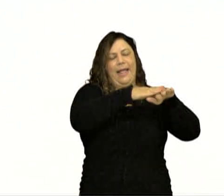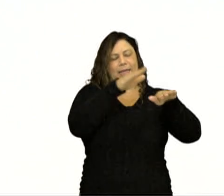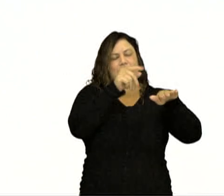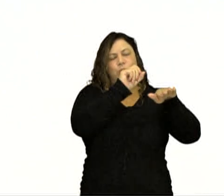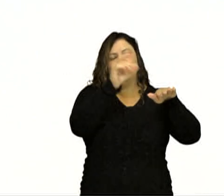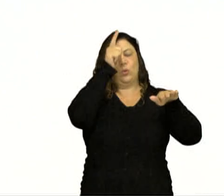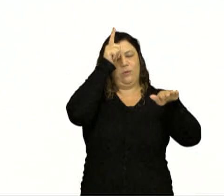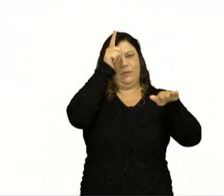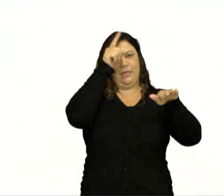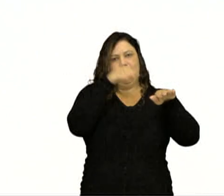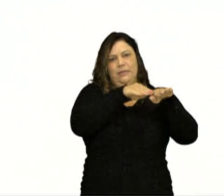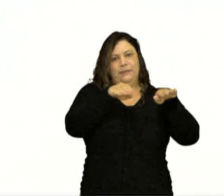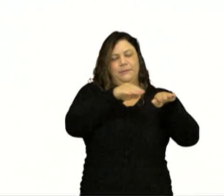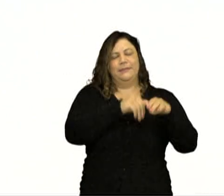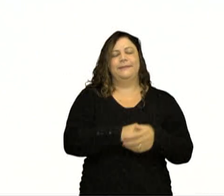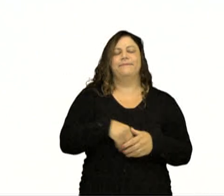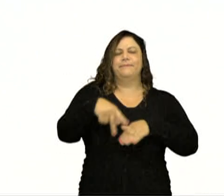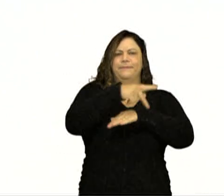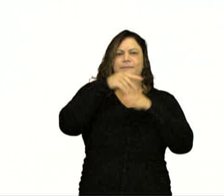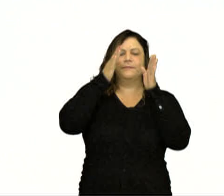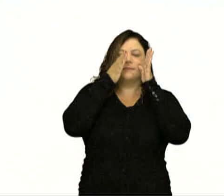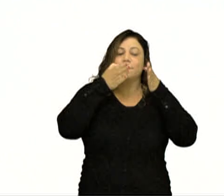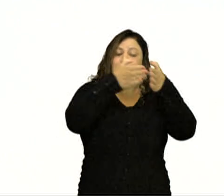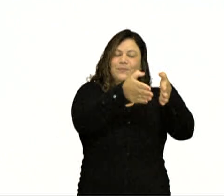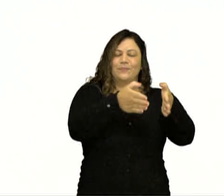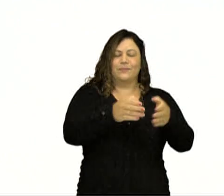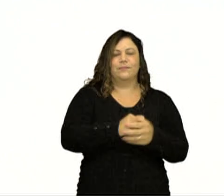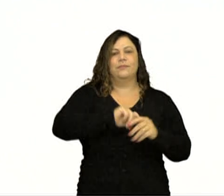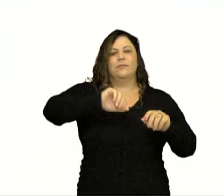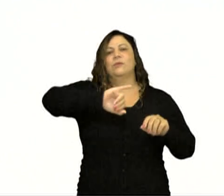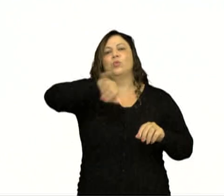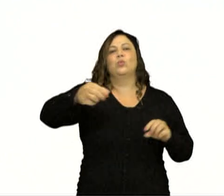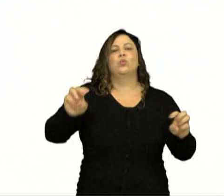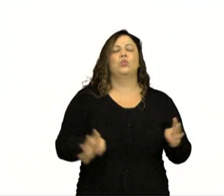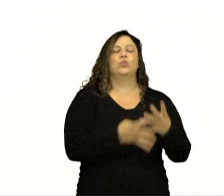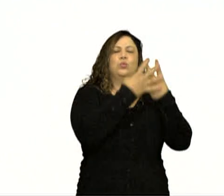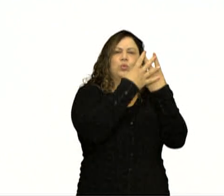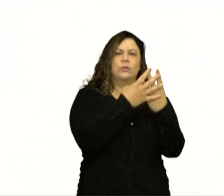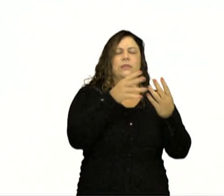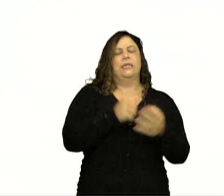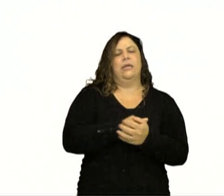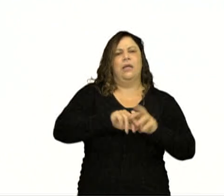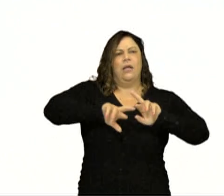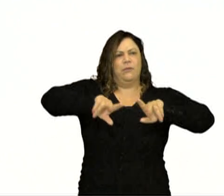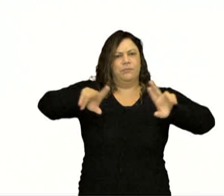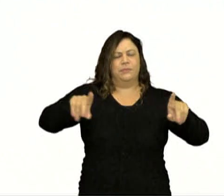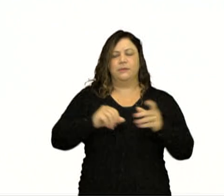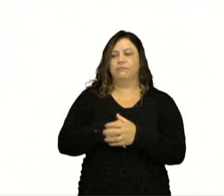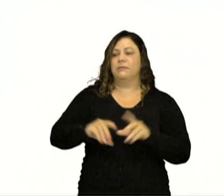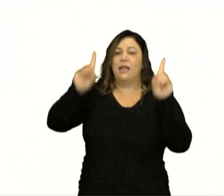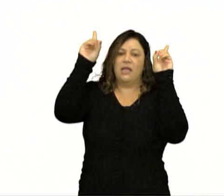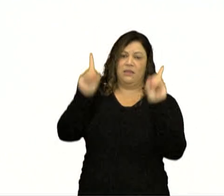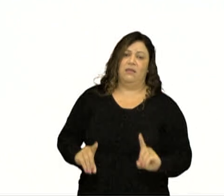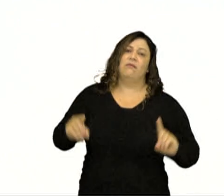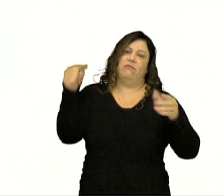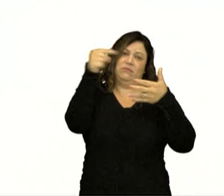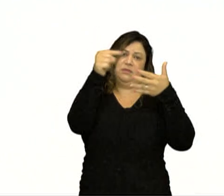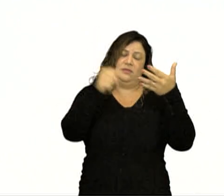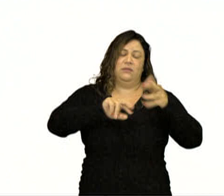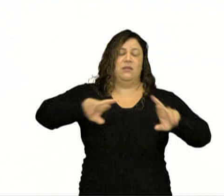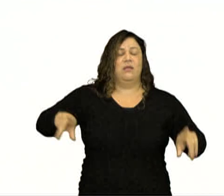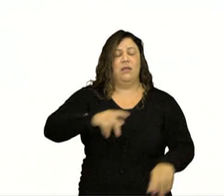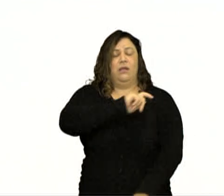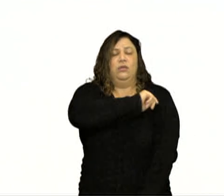superiores. E eles eram alvos dos nazistas, como judeus, ciganos, portadores de necessidades especiais,